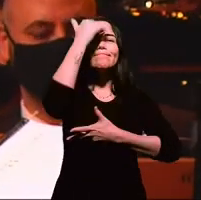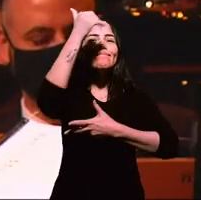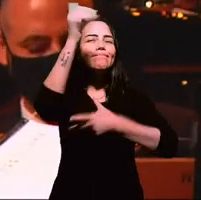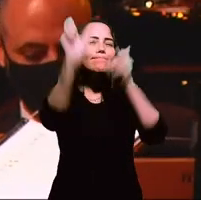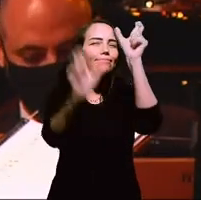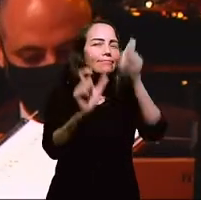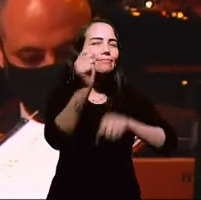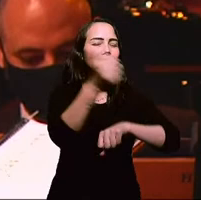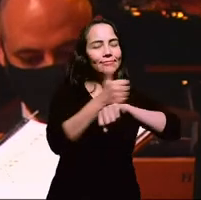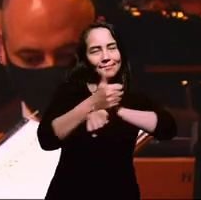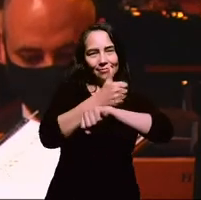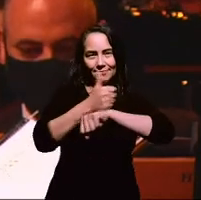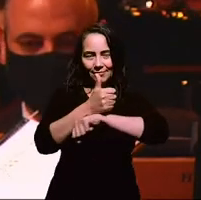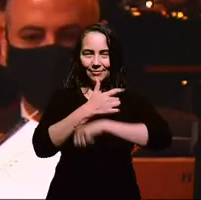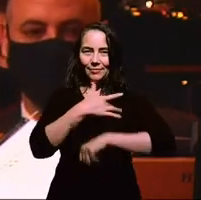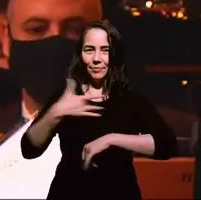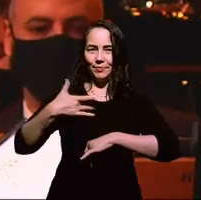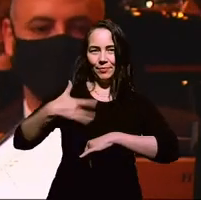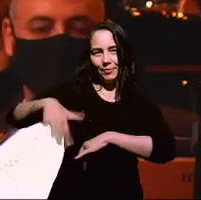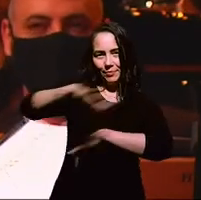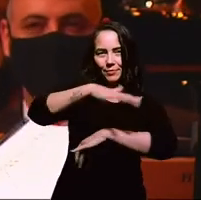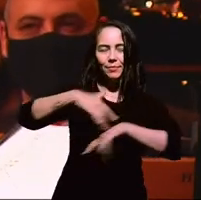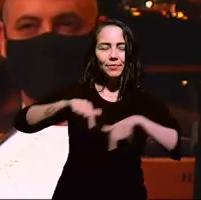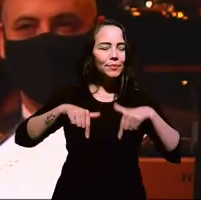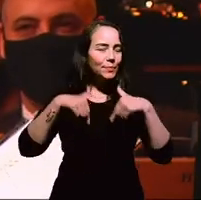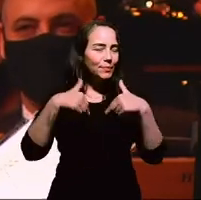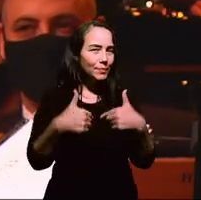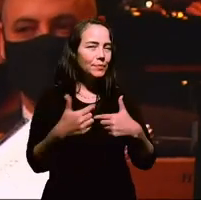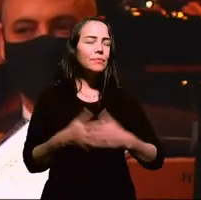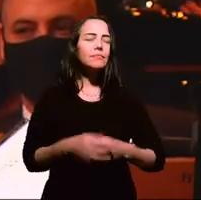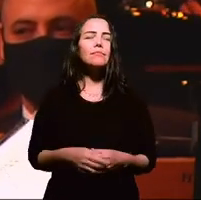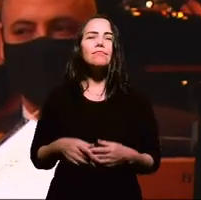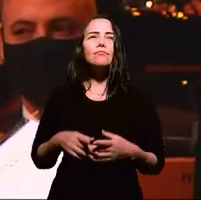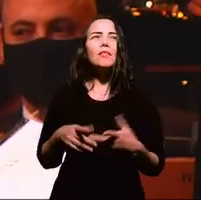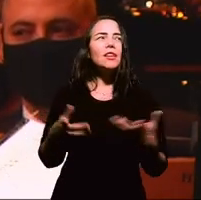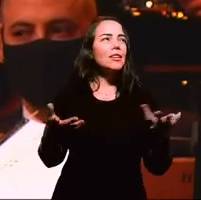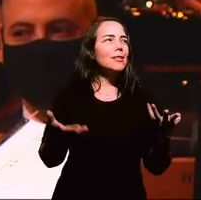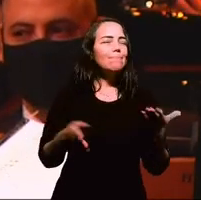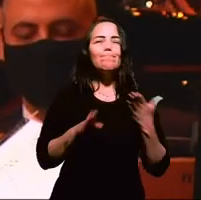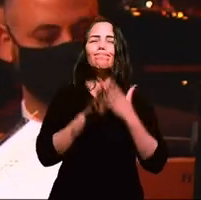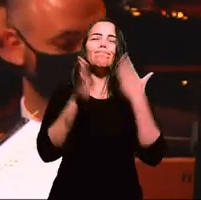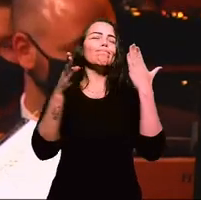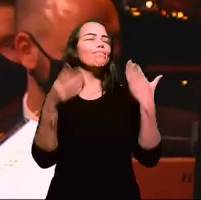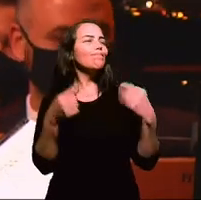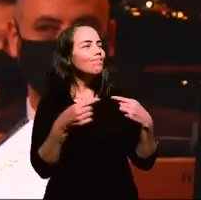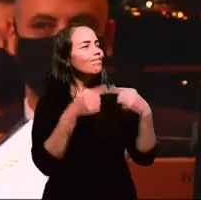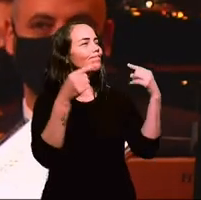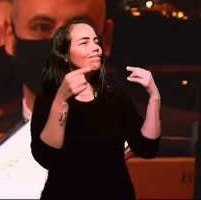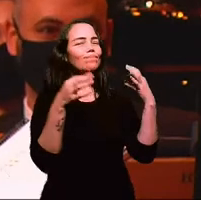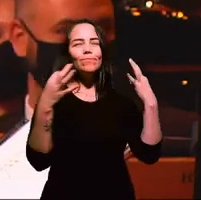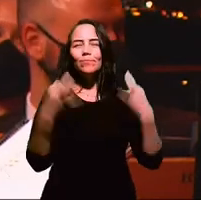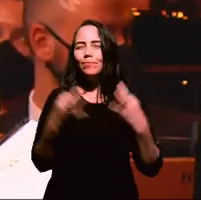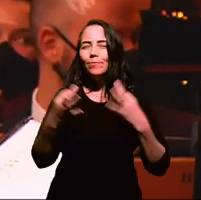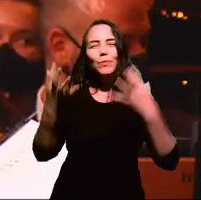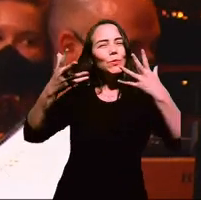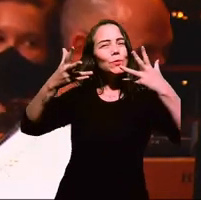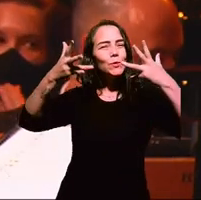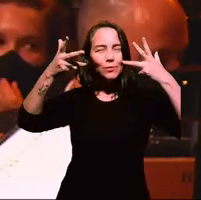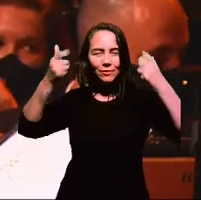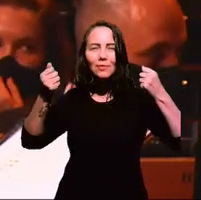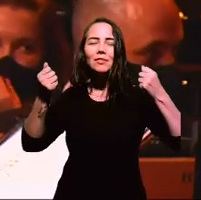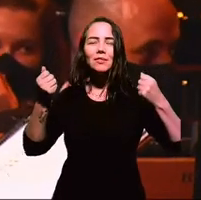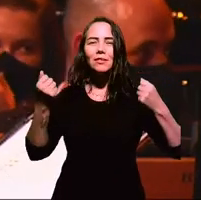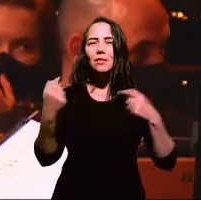profissionais da saúde. É uma coincidência e uma coincidência